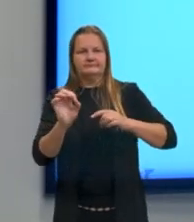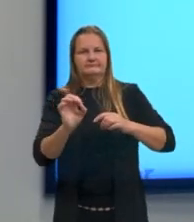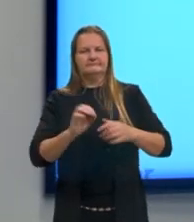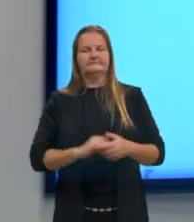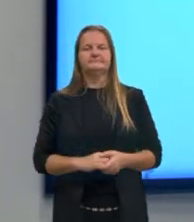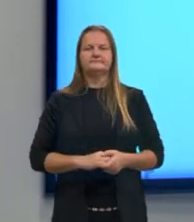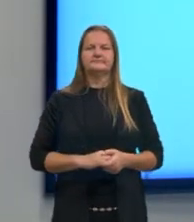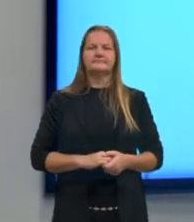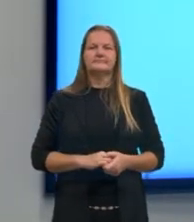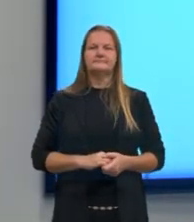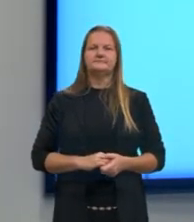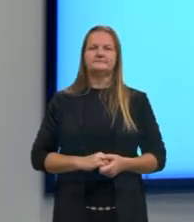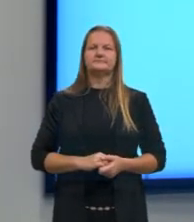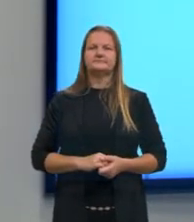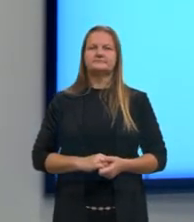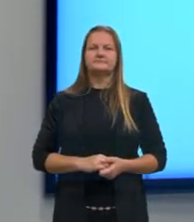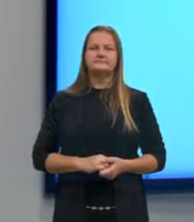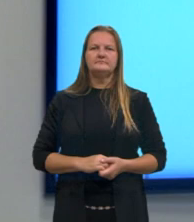medida certo